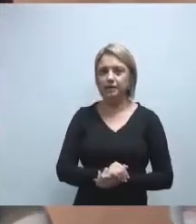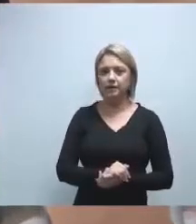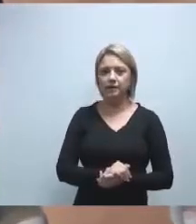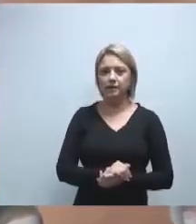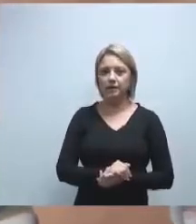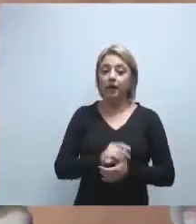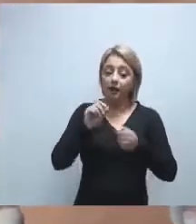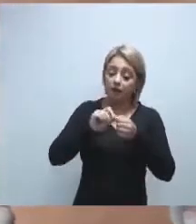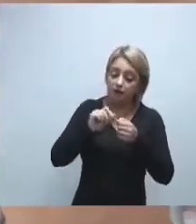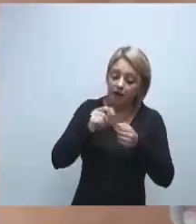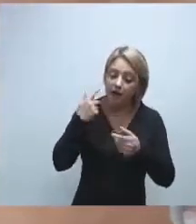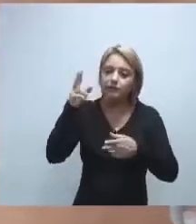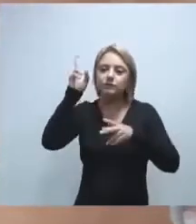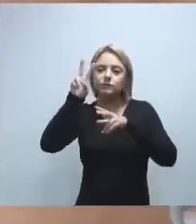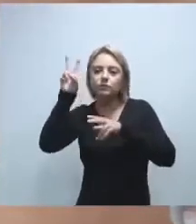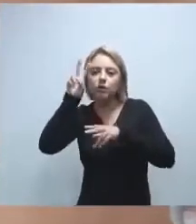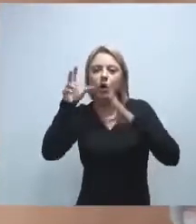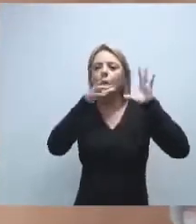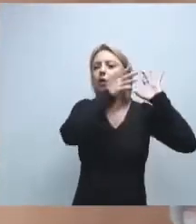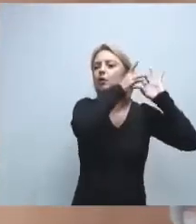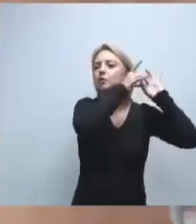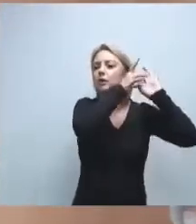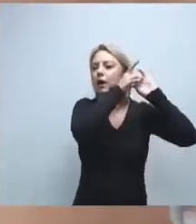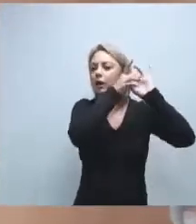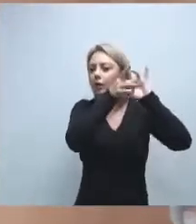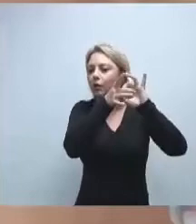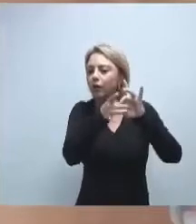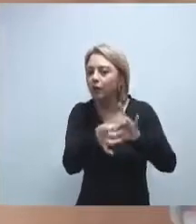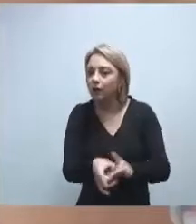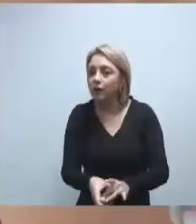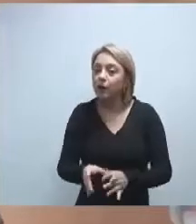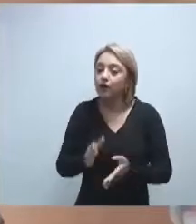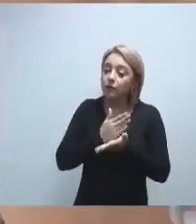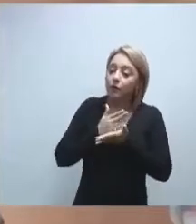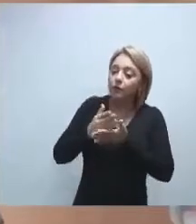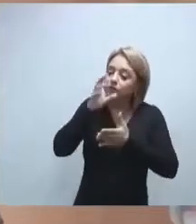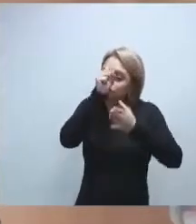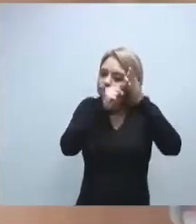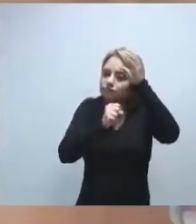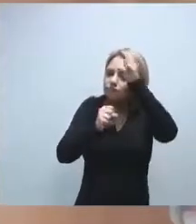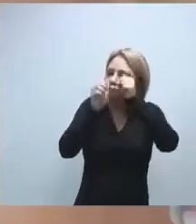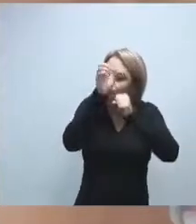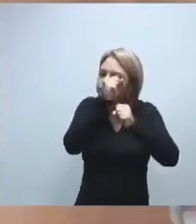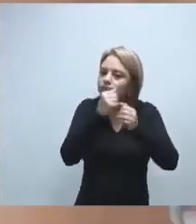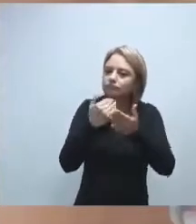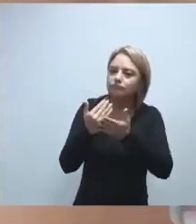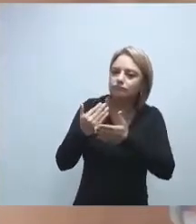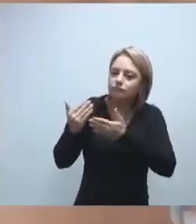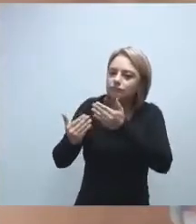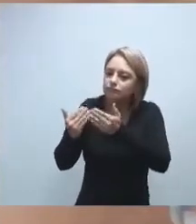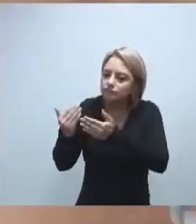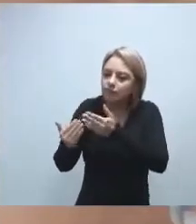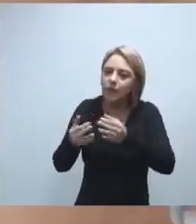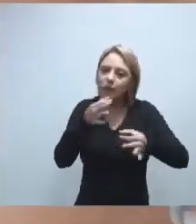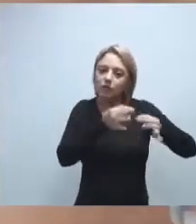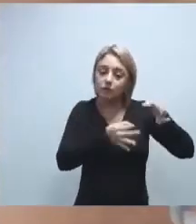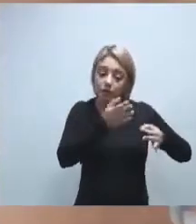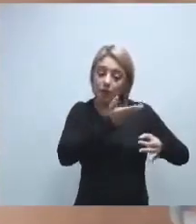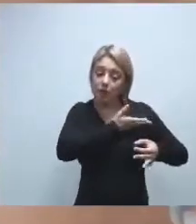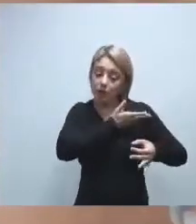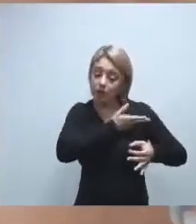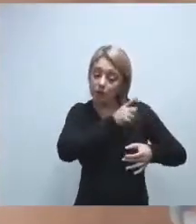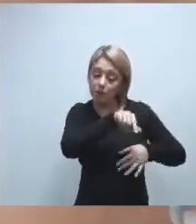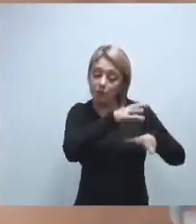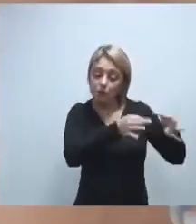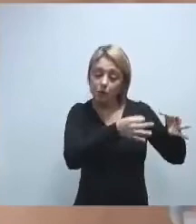faz um histórico aí e foi assim que fui aprendendo com juiz tornei amigo dele